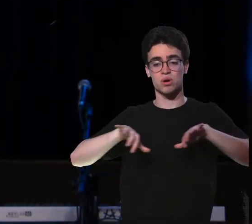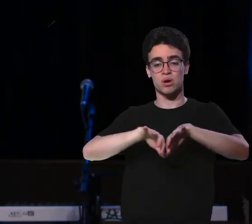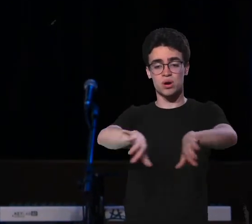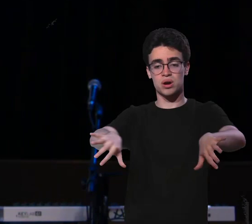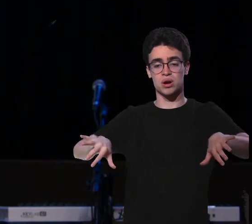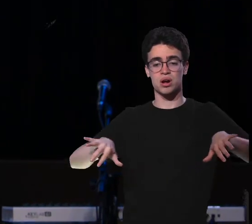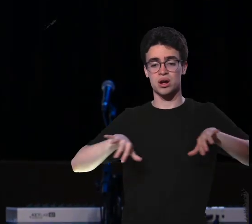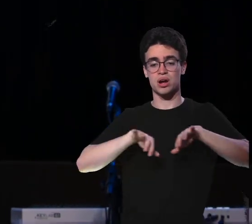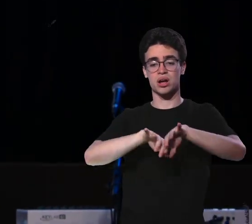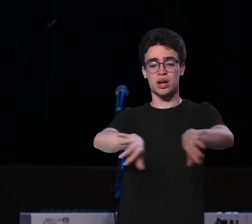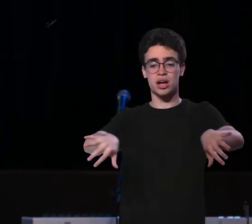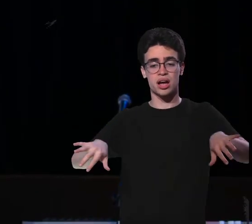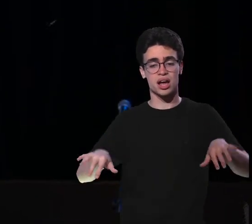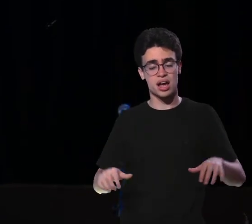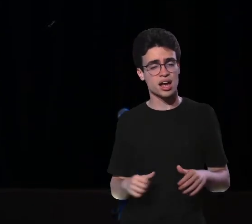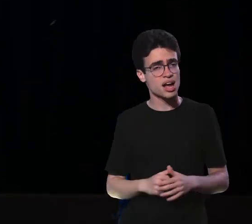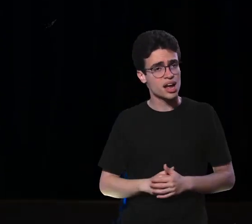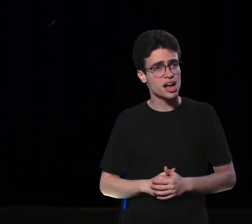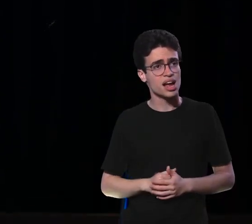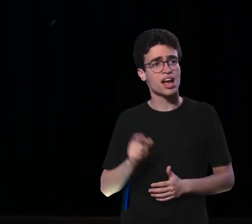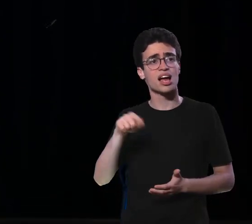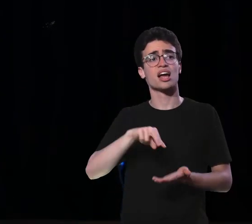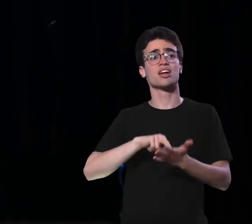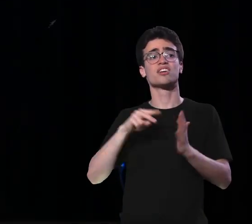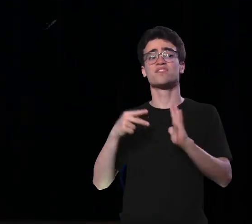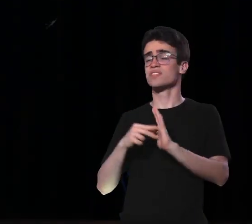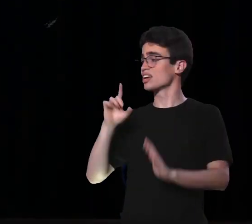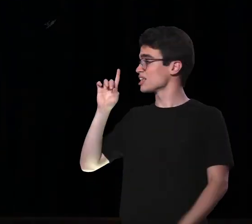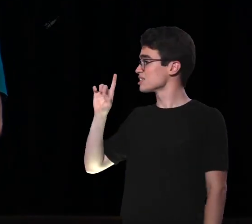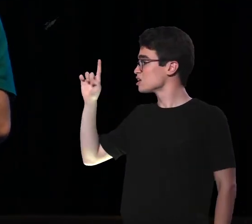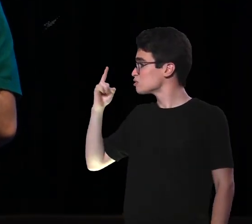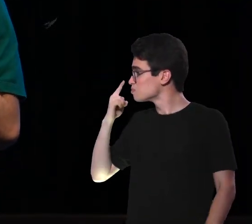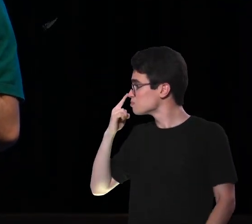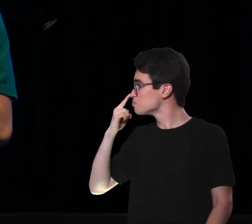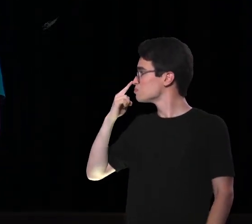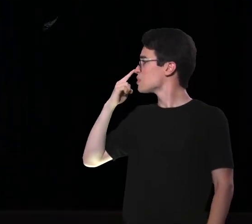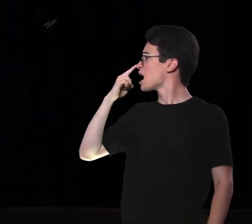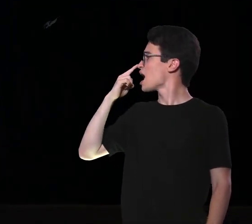Era um nível de proximidade profunda com Deus.